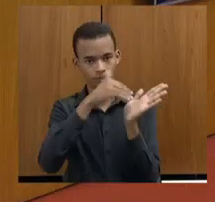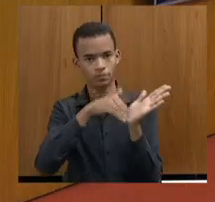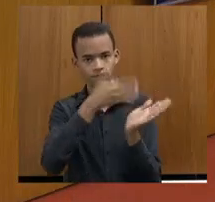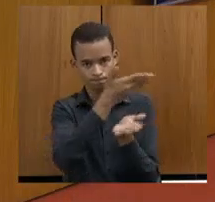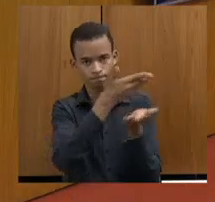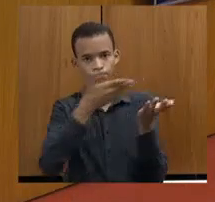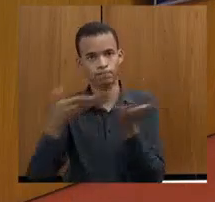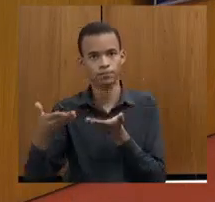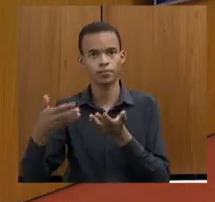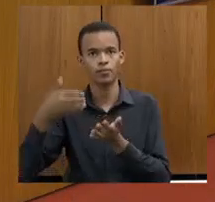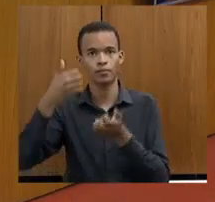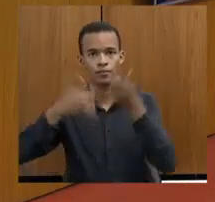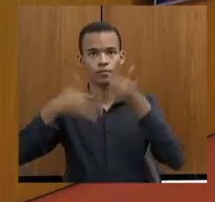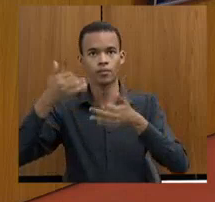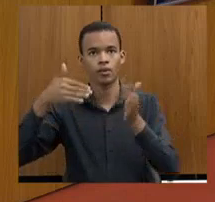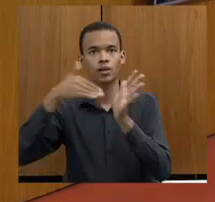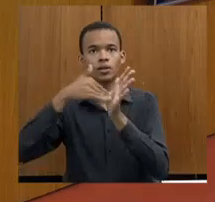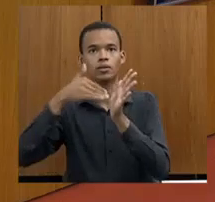Gustavo